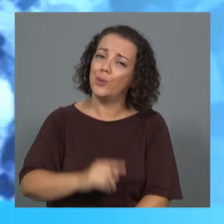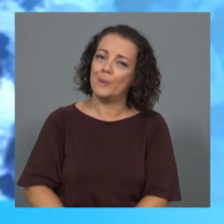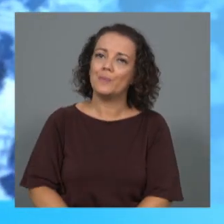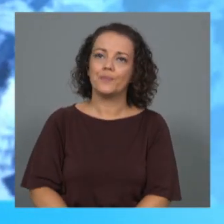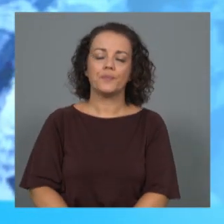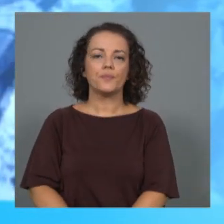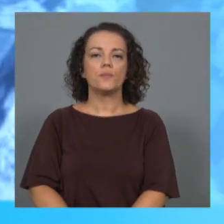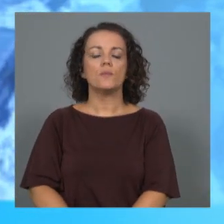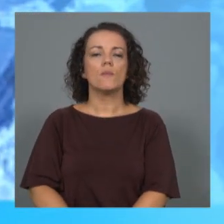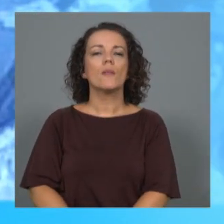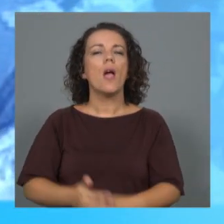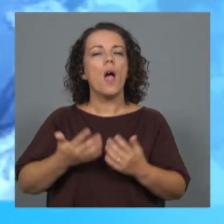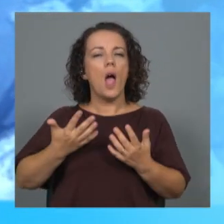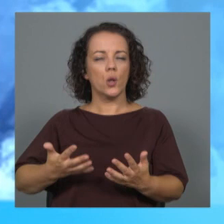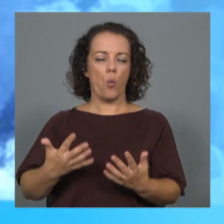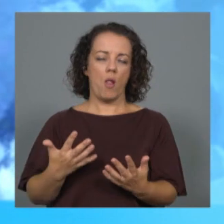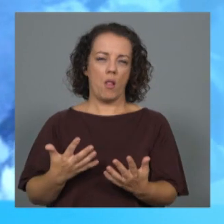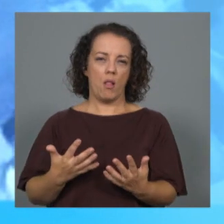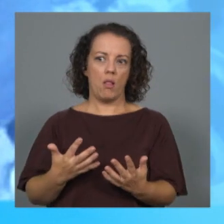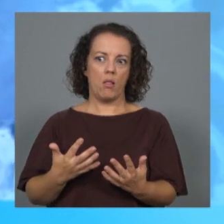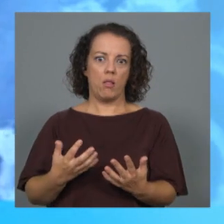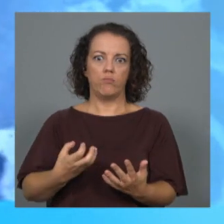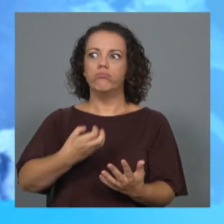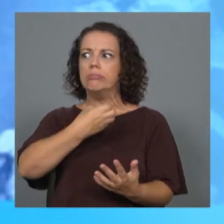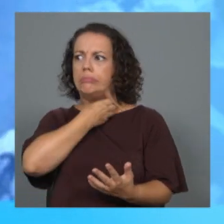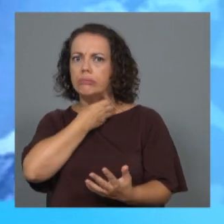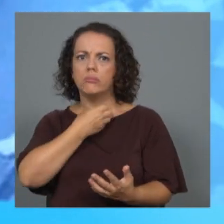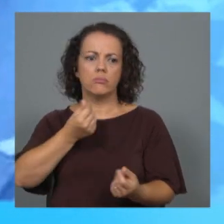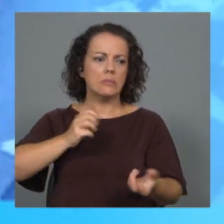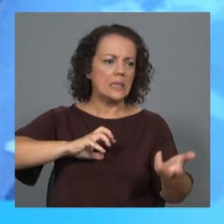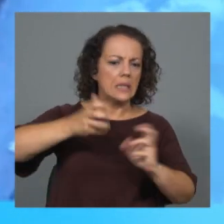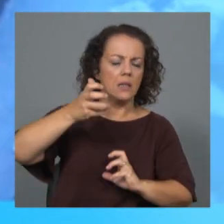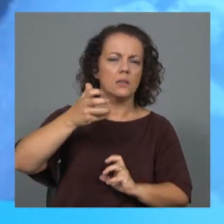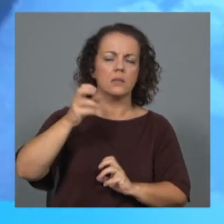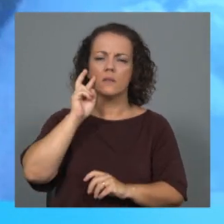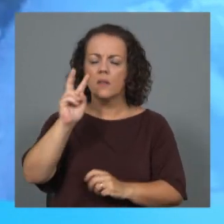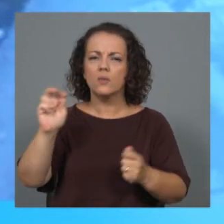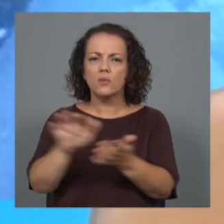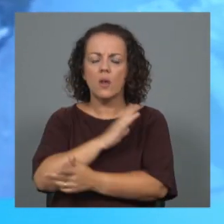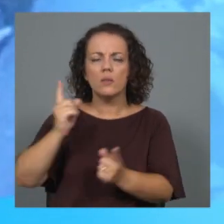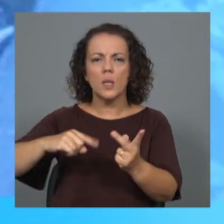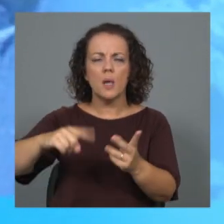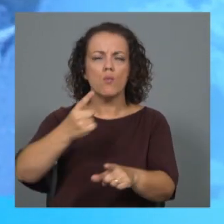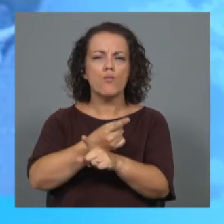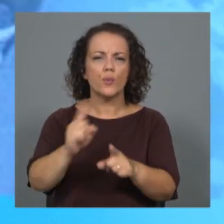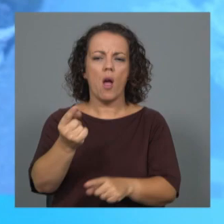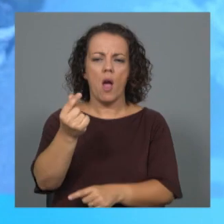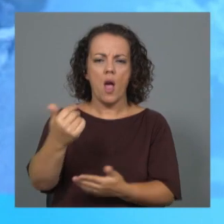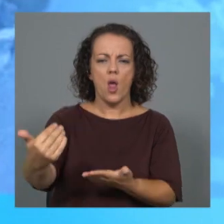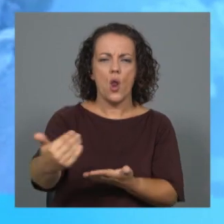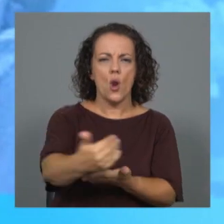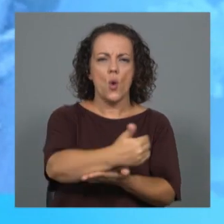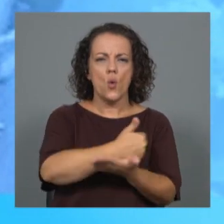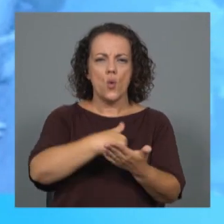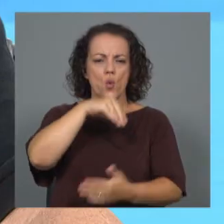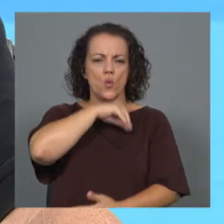e na presente crise, temos-nos confrontado, até em notícias da comunicação social, na questão dos lucros excessivos